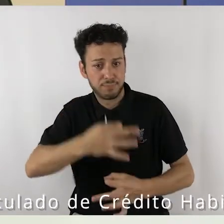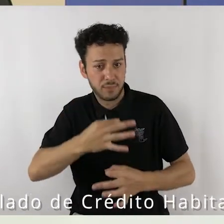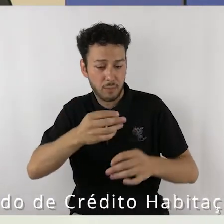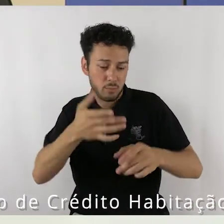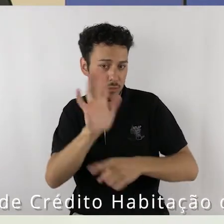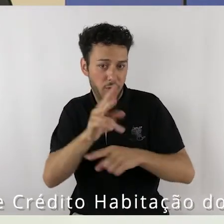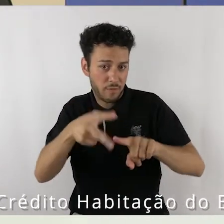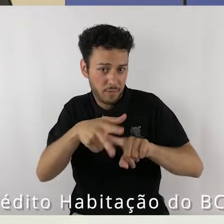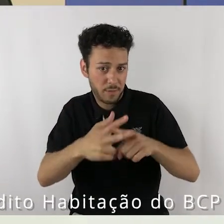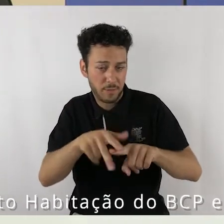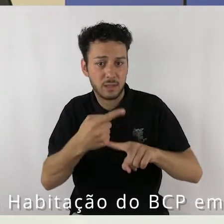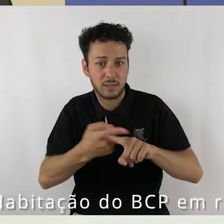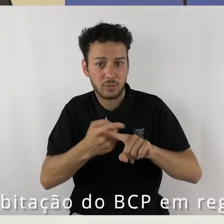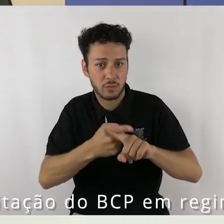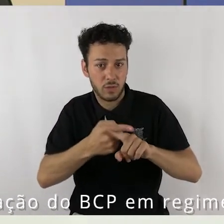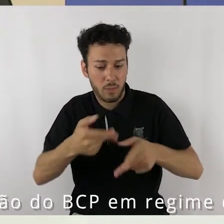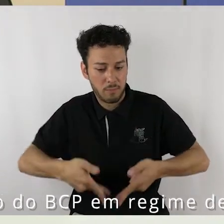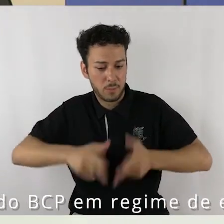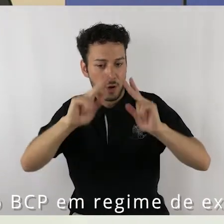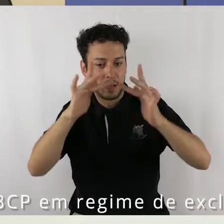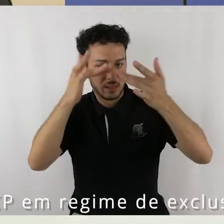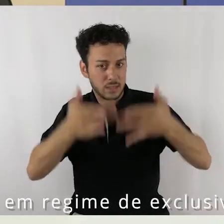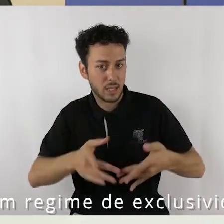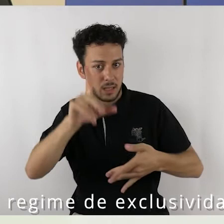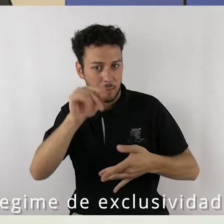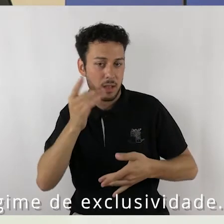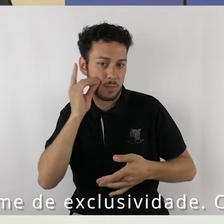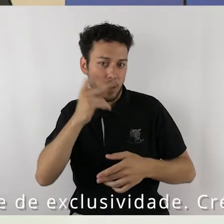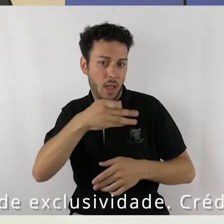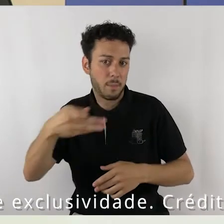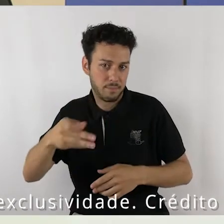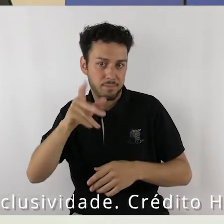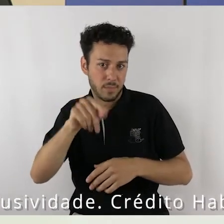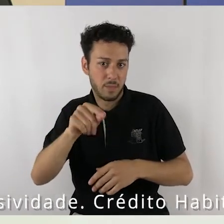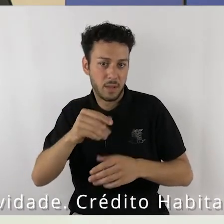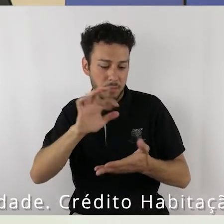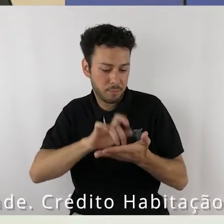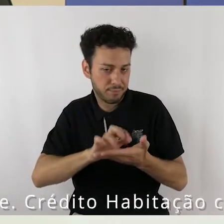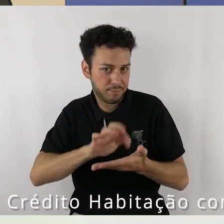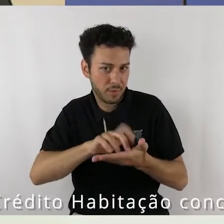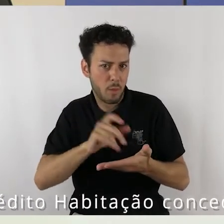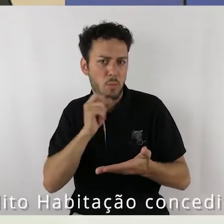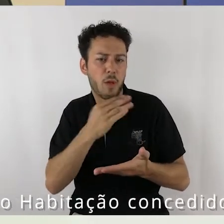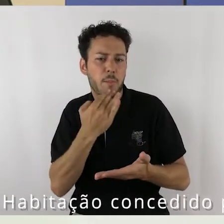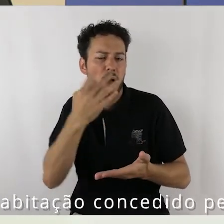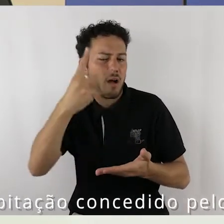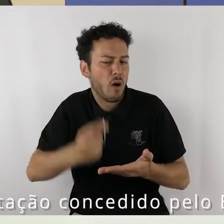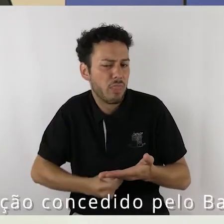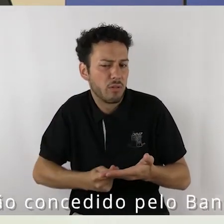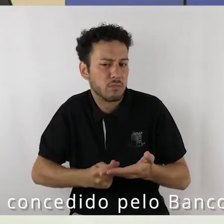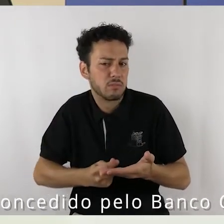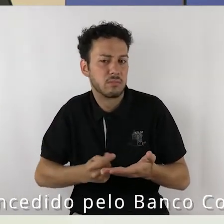muito interessante disponível no nosso site na arte também que é calculadora o quanto posso